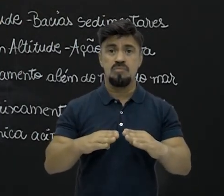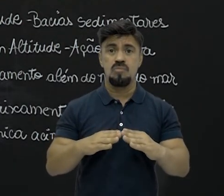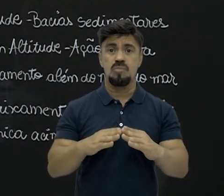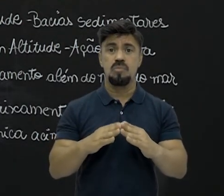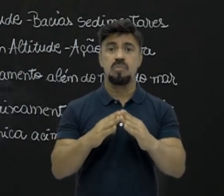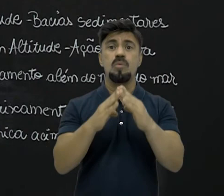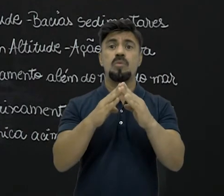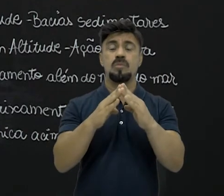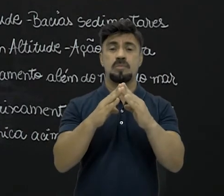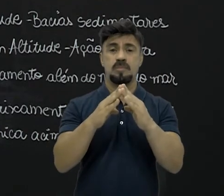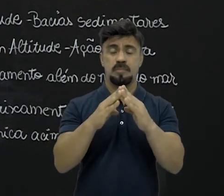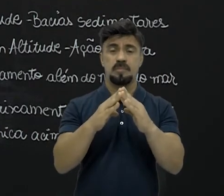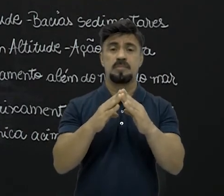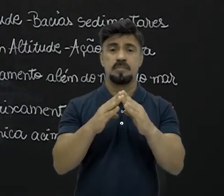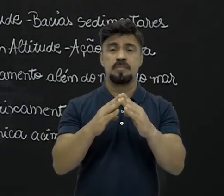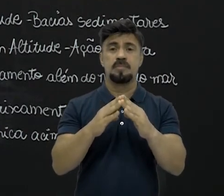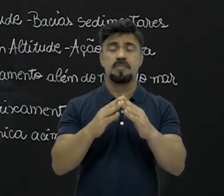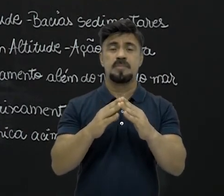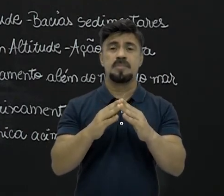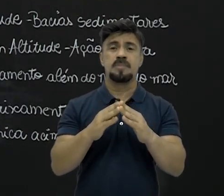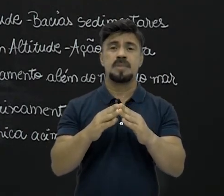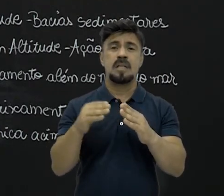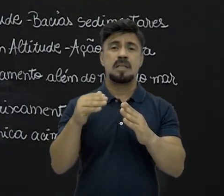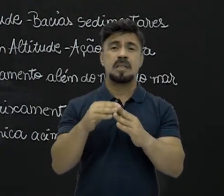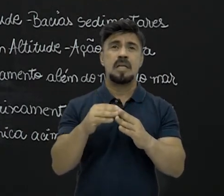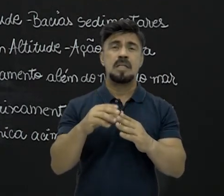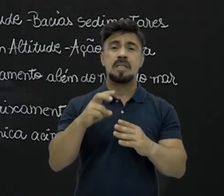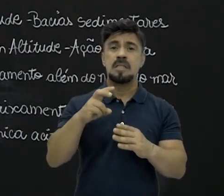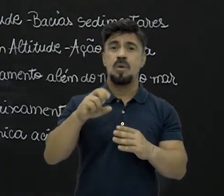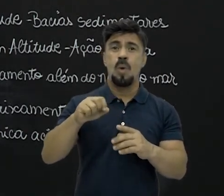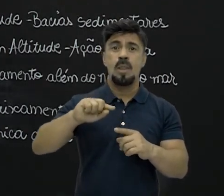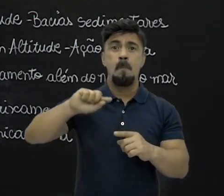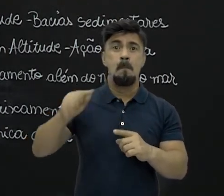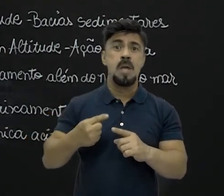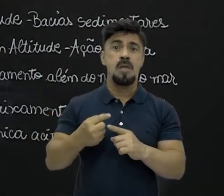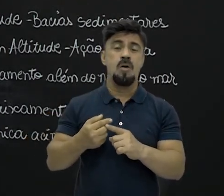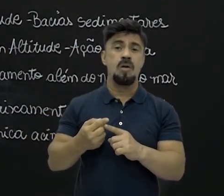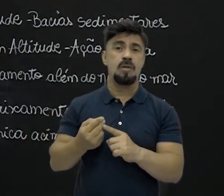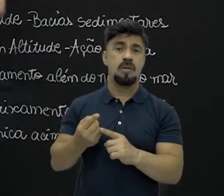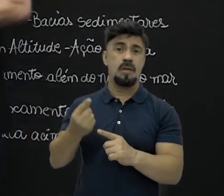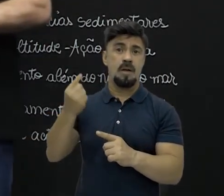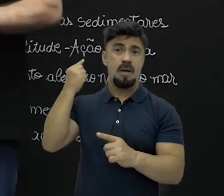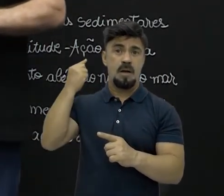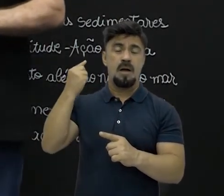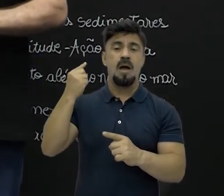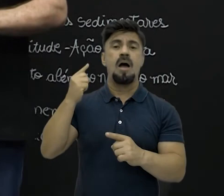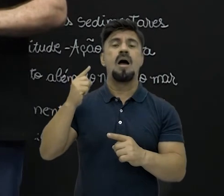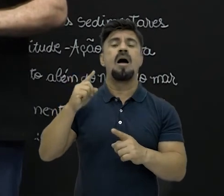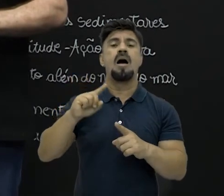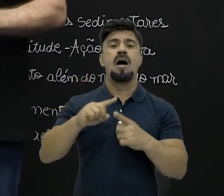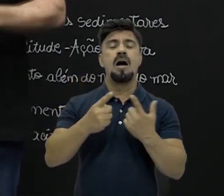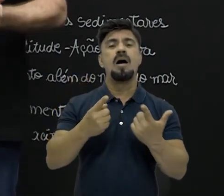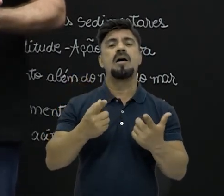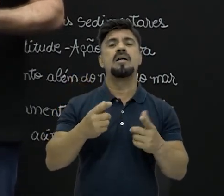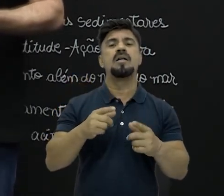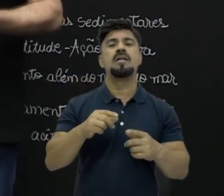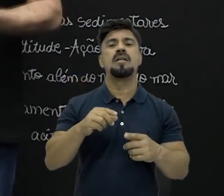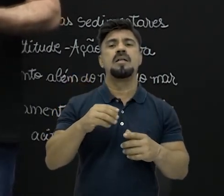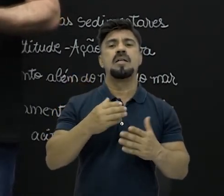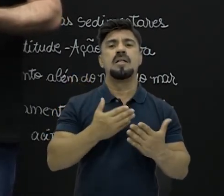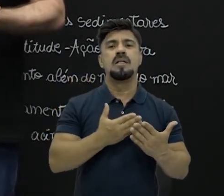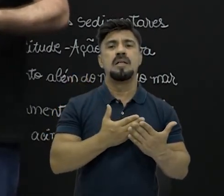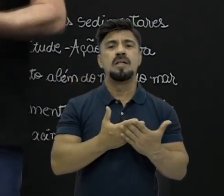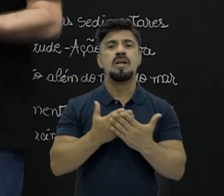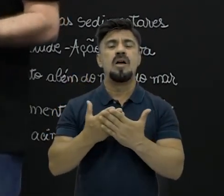placas tectônicas, que aconteceram até 50 milhões de anos atrás. Agora, os escudos cristalinos, por exemplo, já vão ter